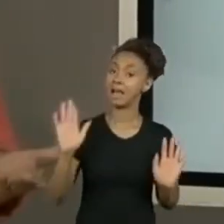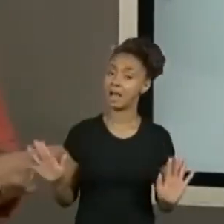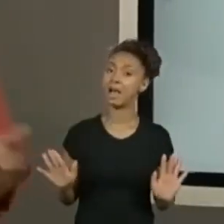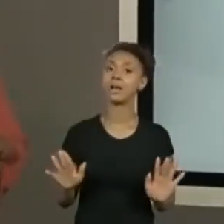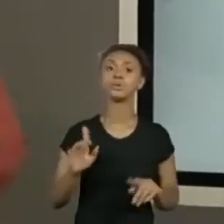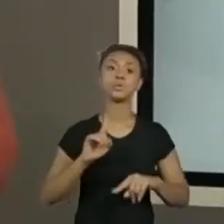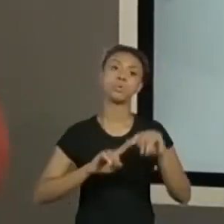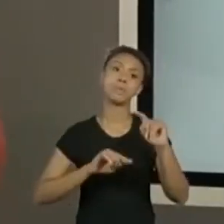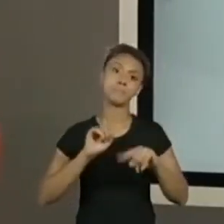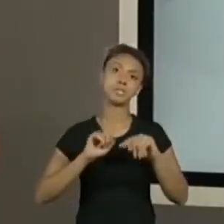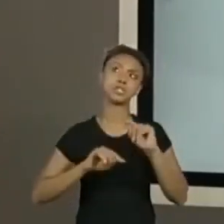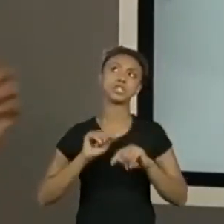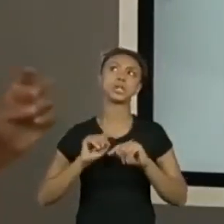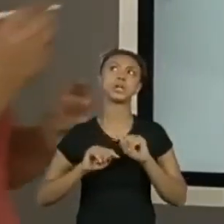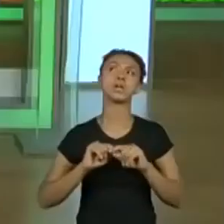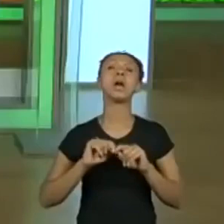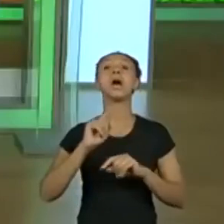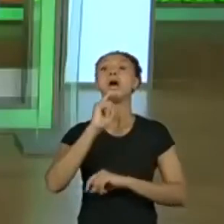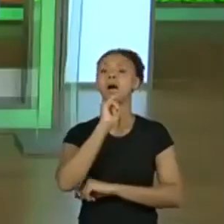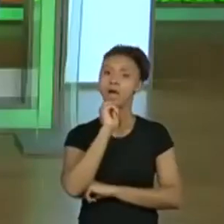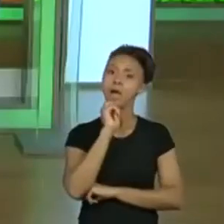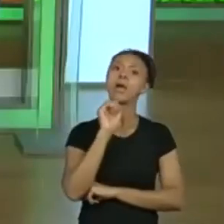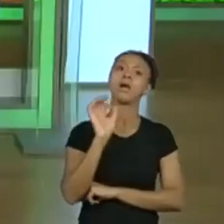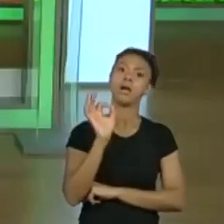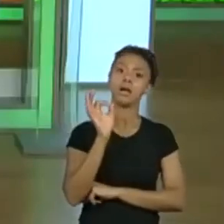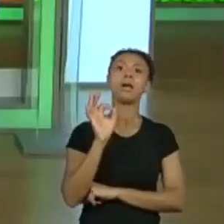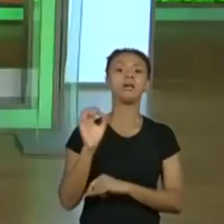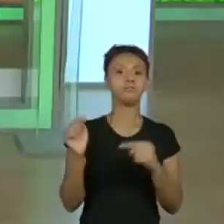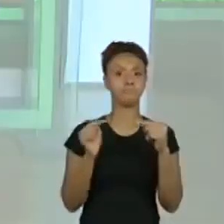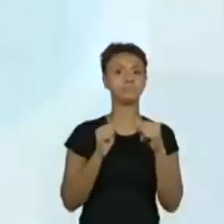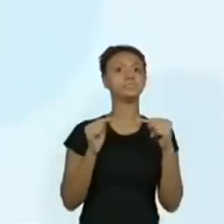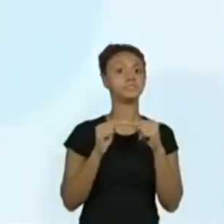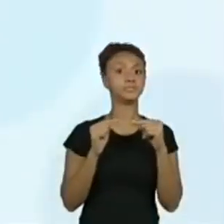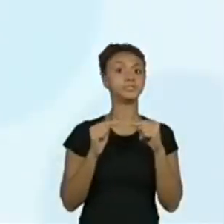usa mais a brincadeira. Bola queimada. Bola queimada.